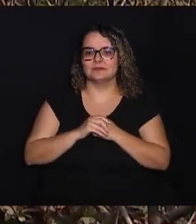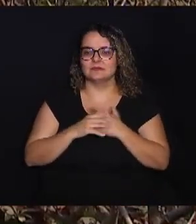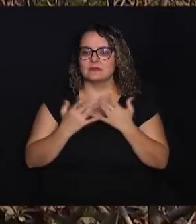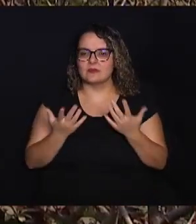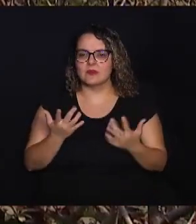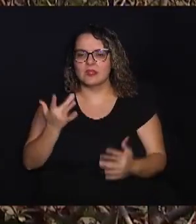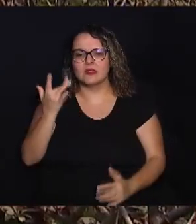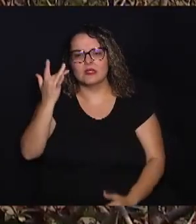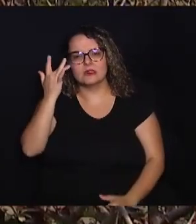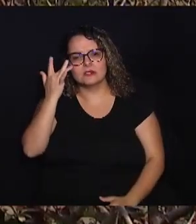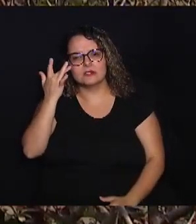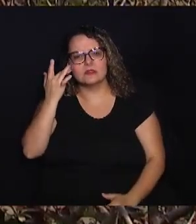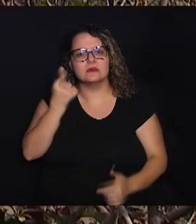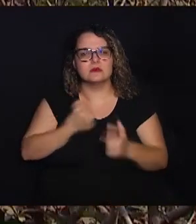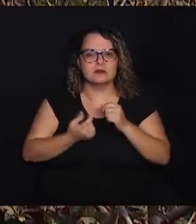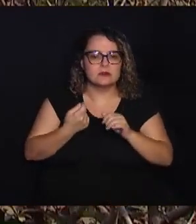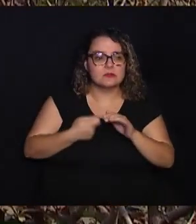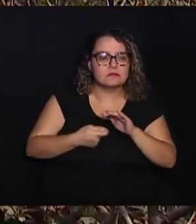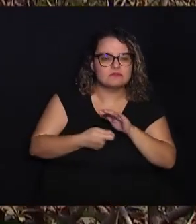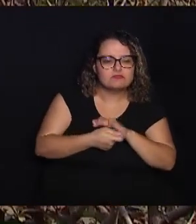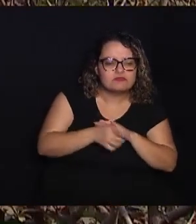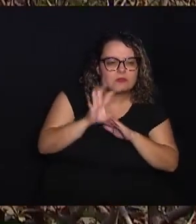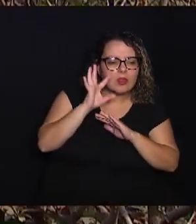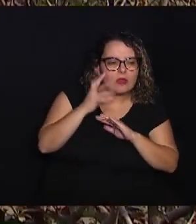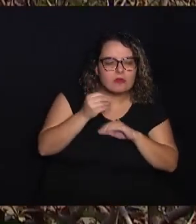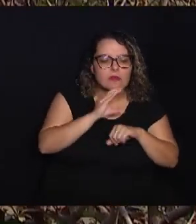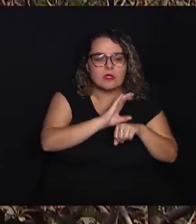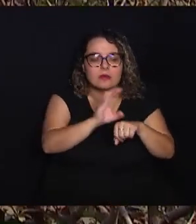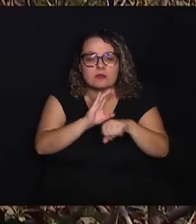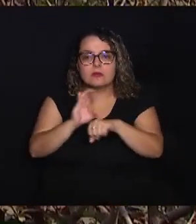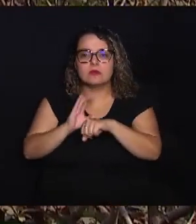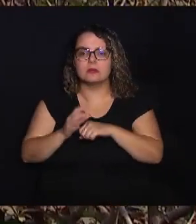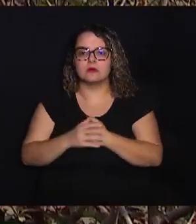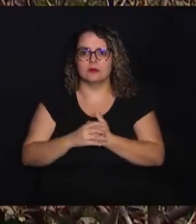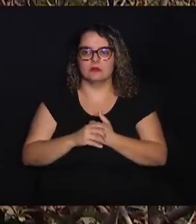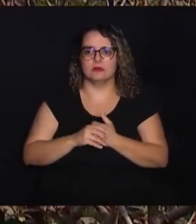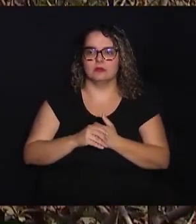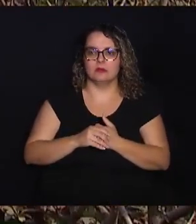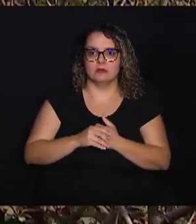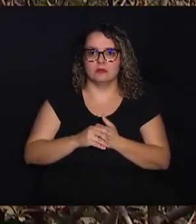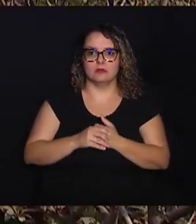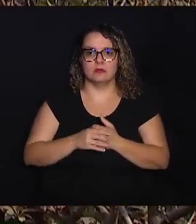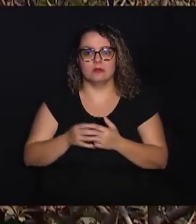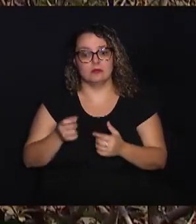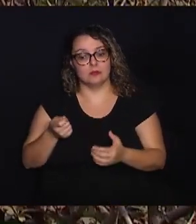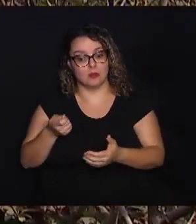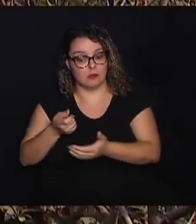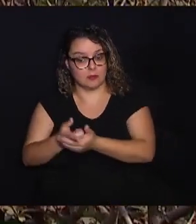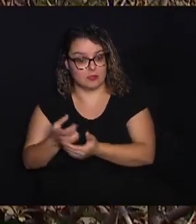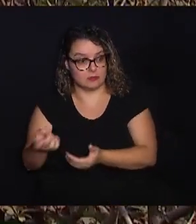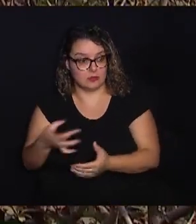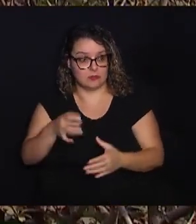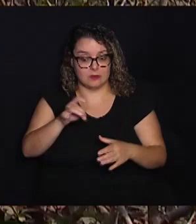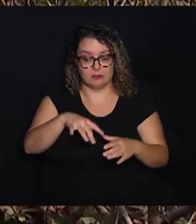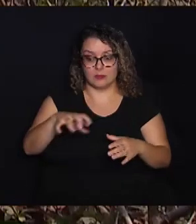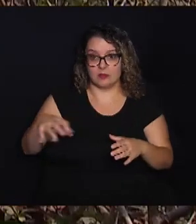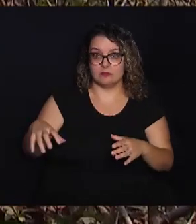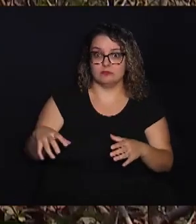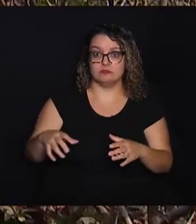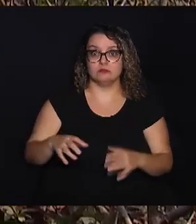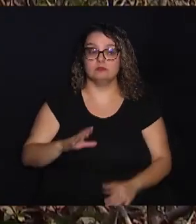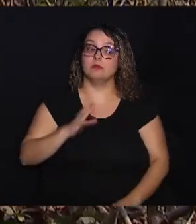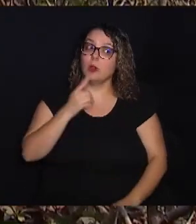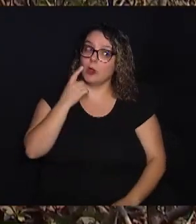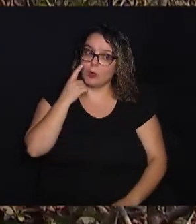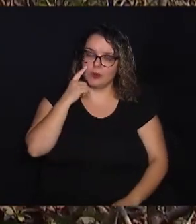amadurecendo a ideia, fui investindo em conhecimento, fazendo cursos, né? Investindo em novas plantas. E eu falei, olha, quando eu aposentar, vou